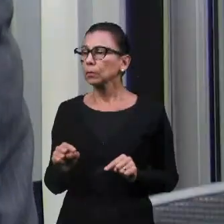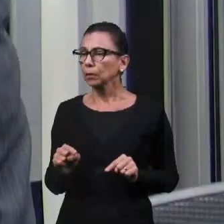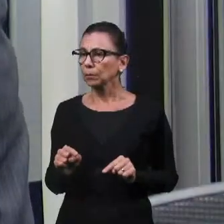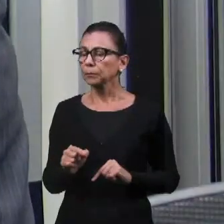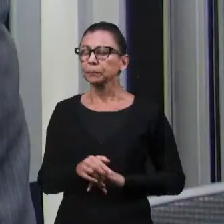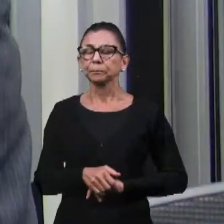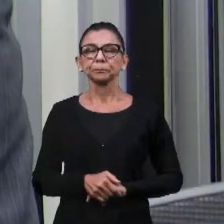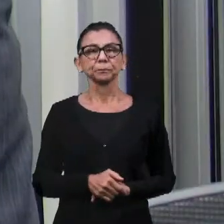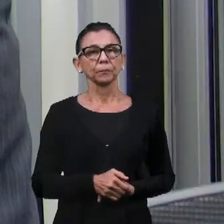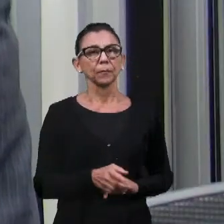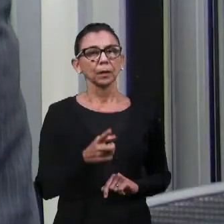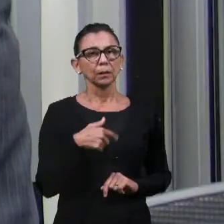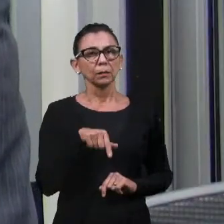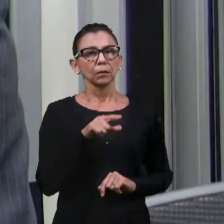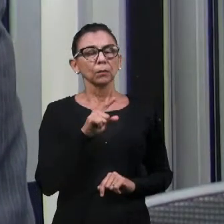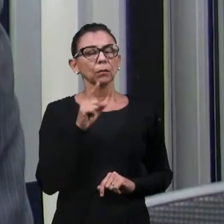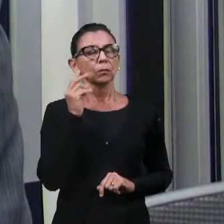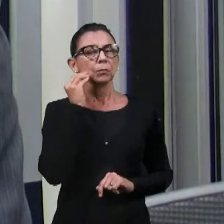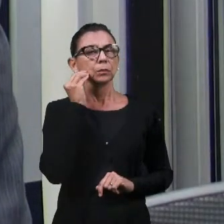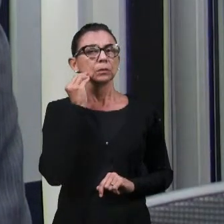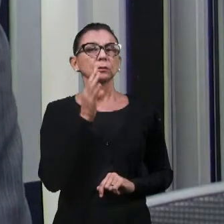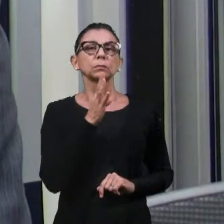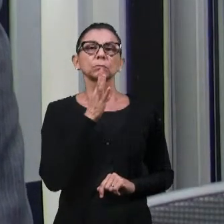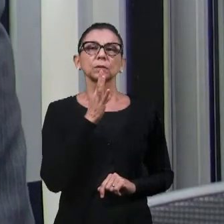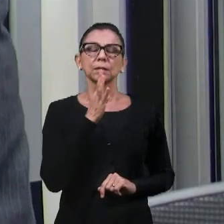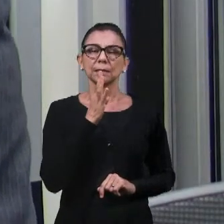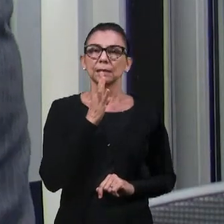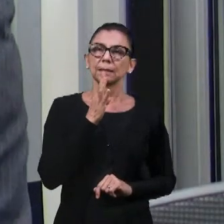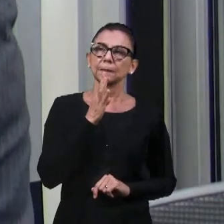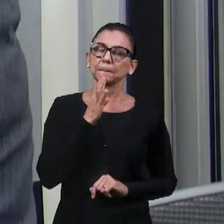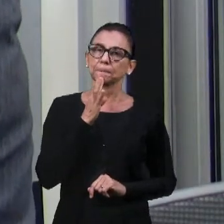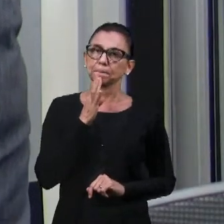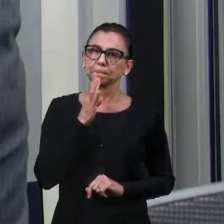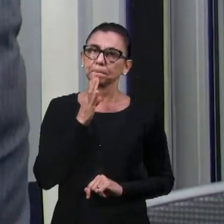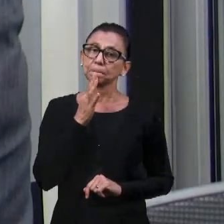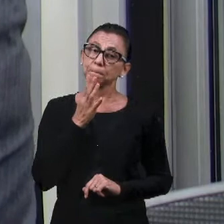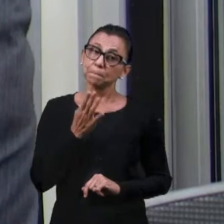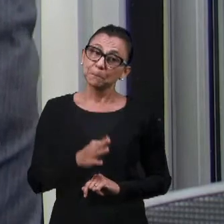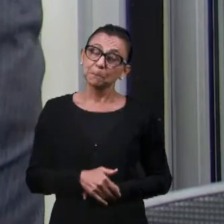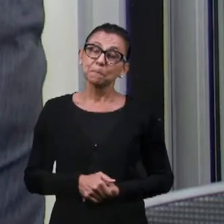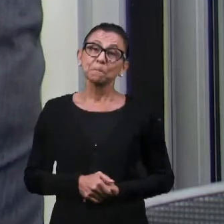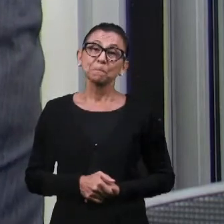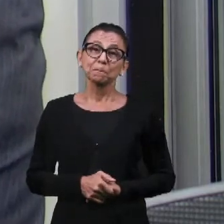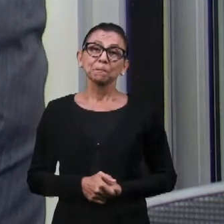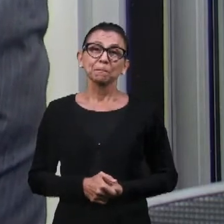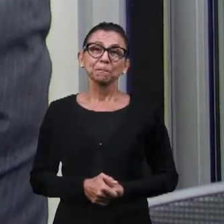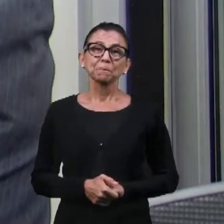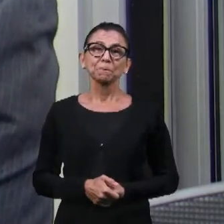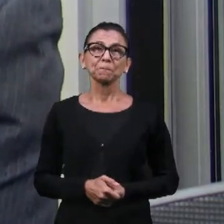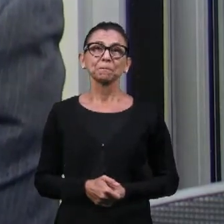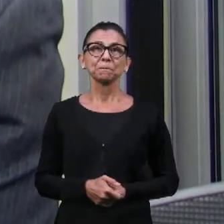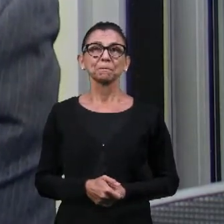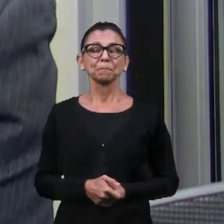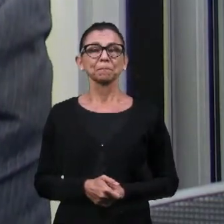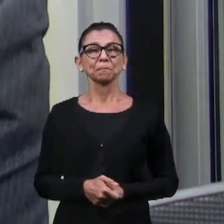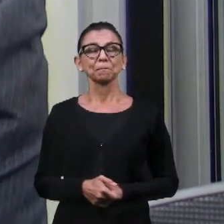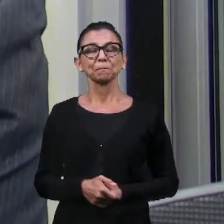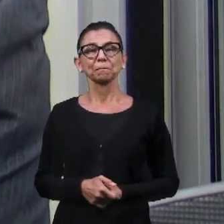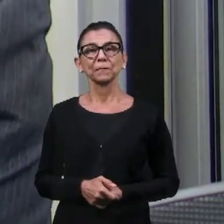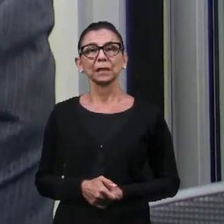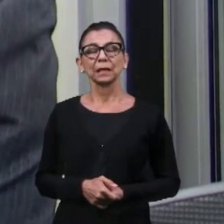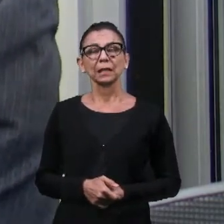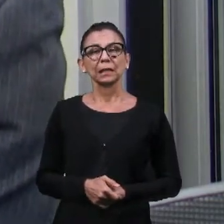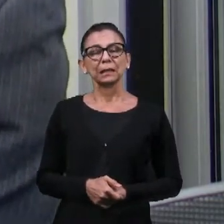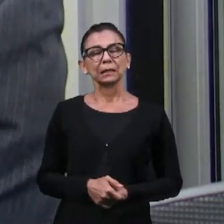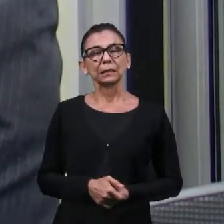oportunidade de conhecer, né, nesse período, um lado que nós não conhecíamos. A visão do